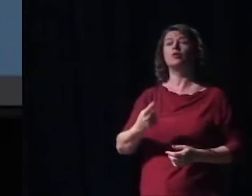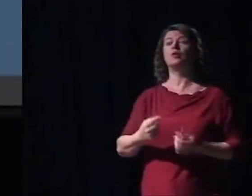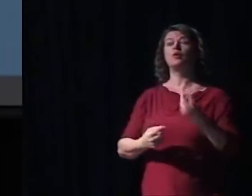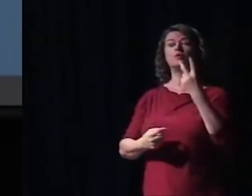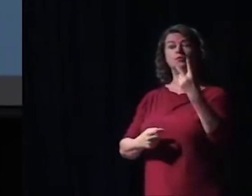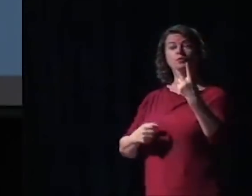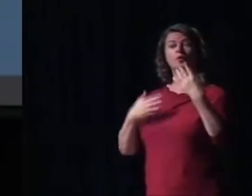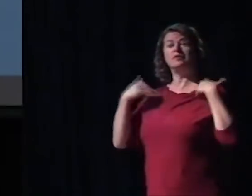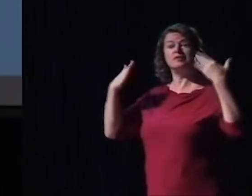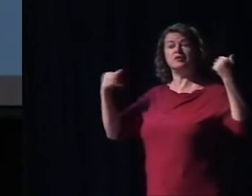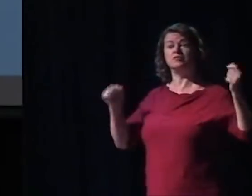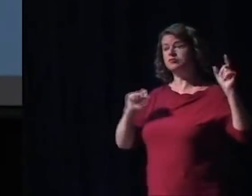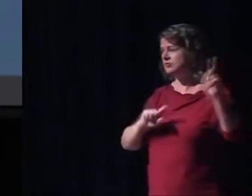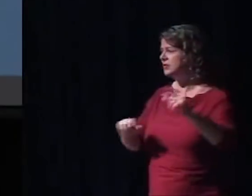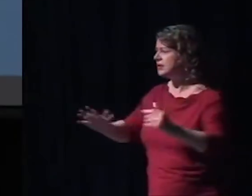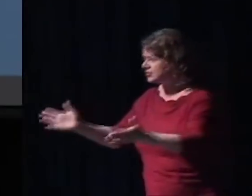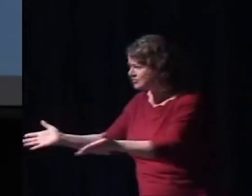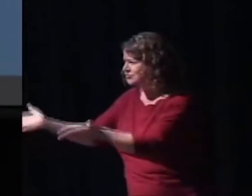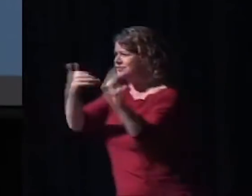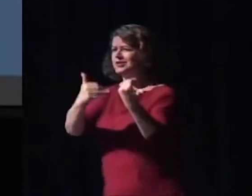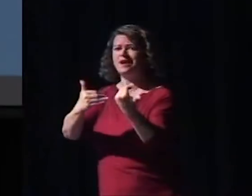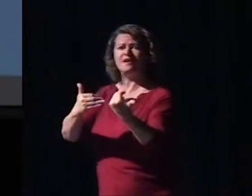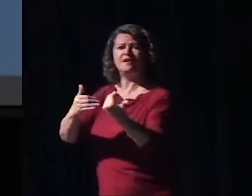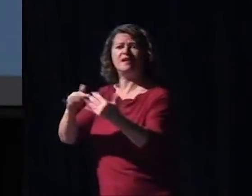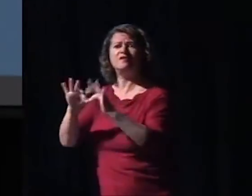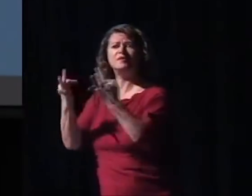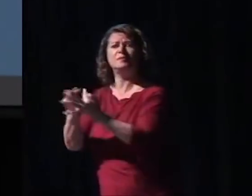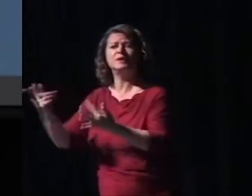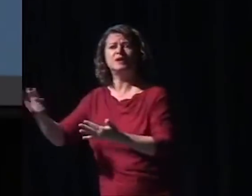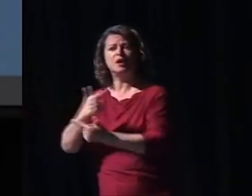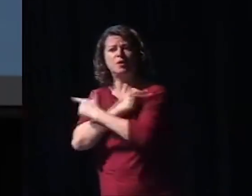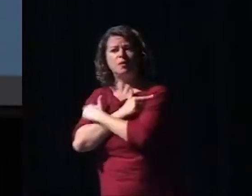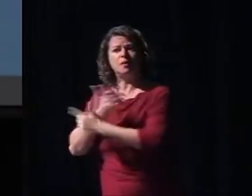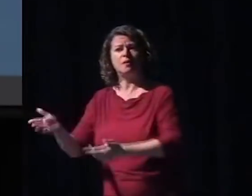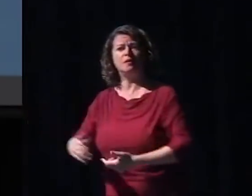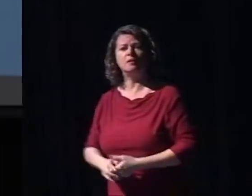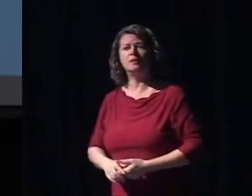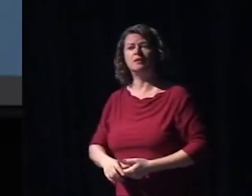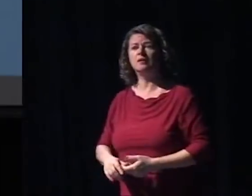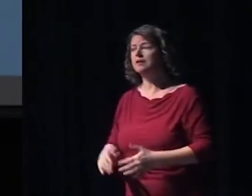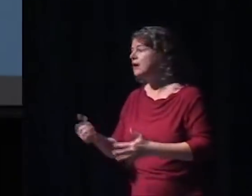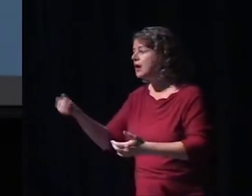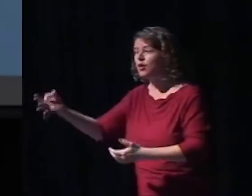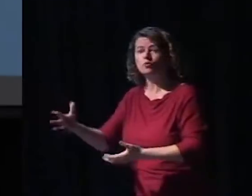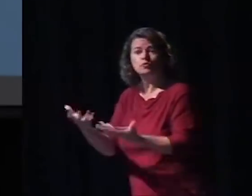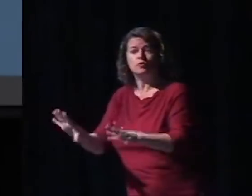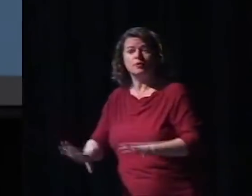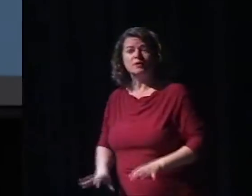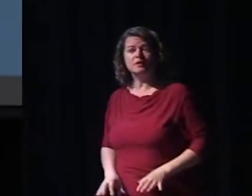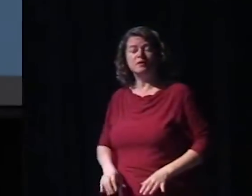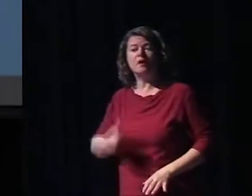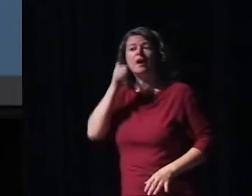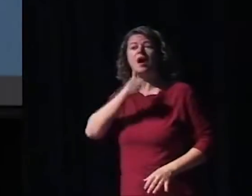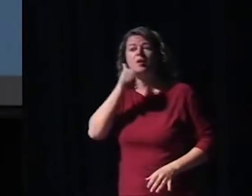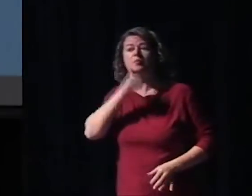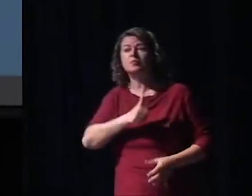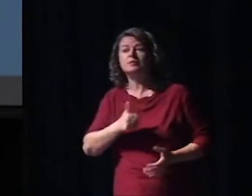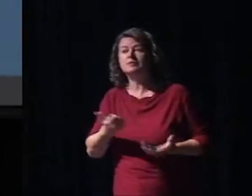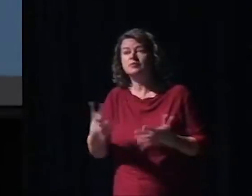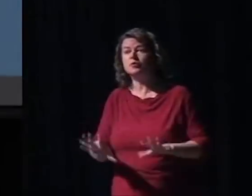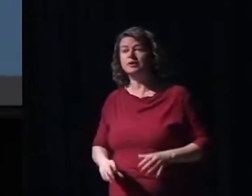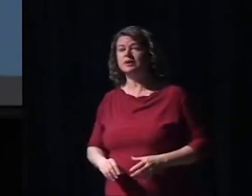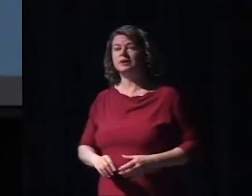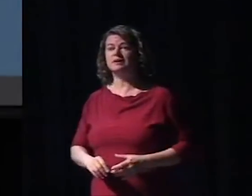não quer sair de lá, porque a ciranda do pecado já contaminou eles. A mulher dele vira